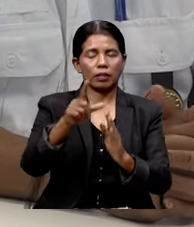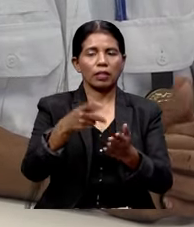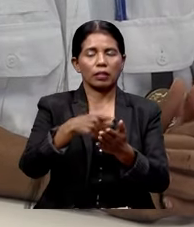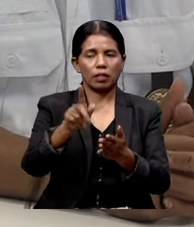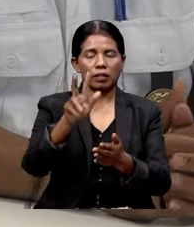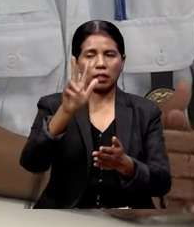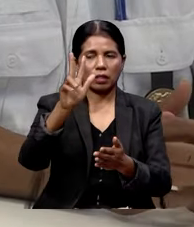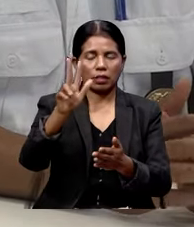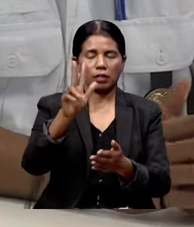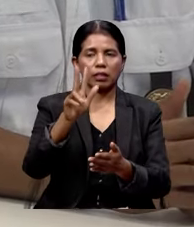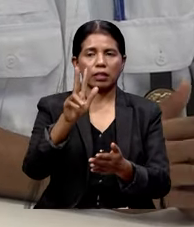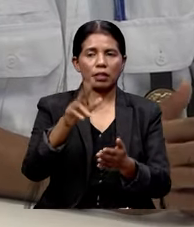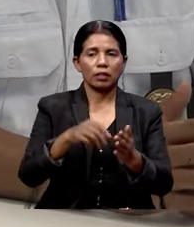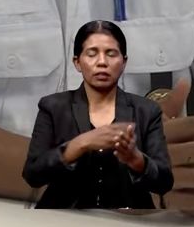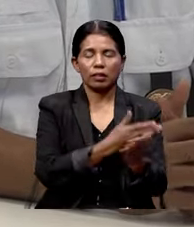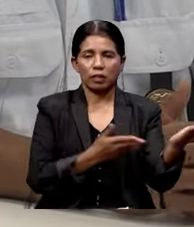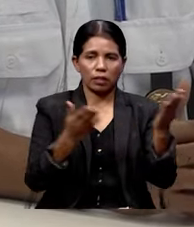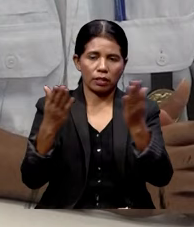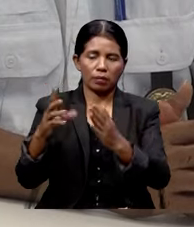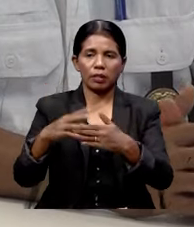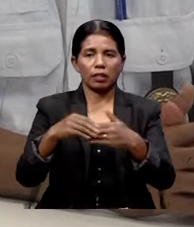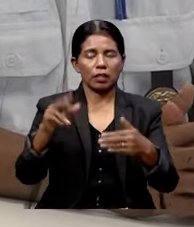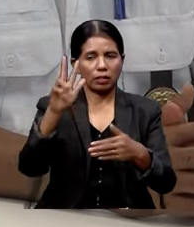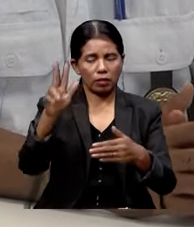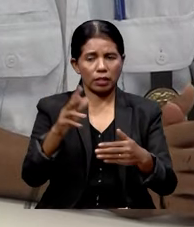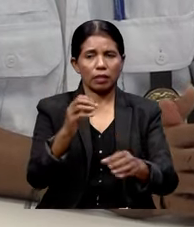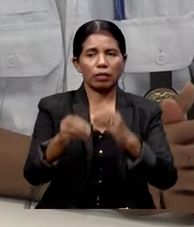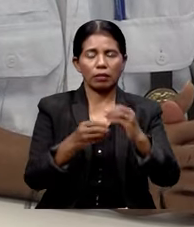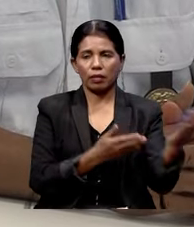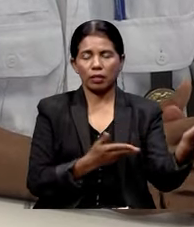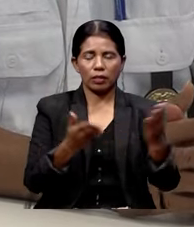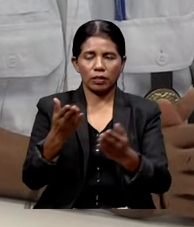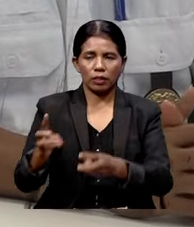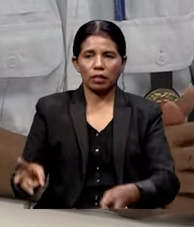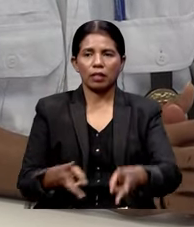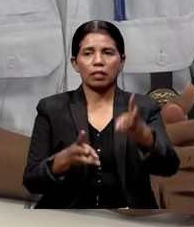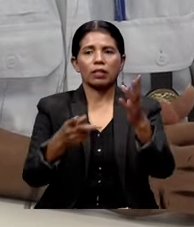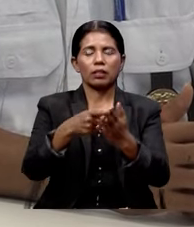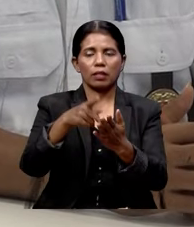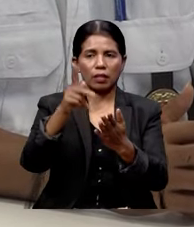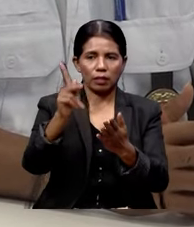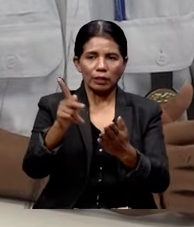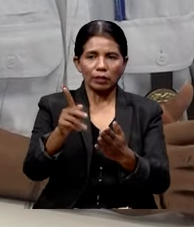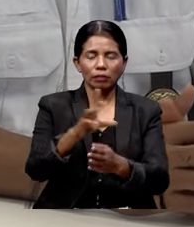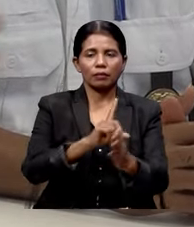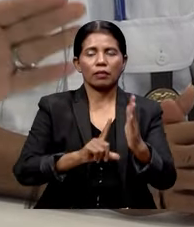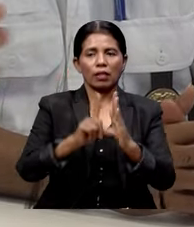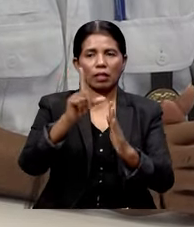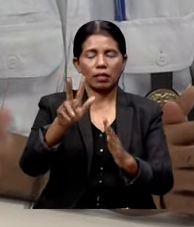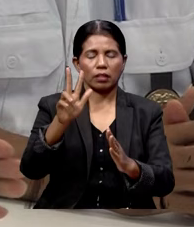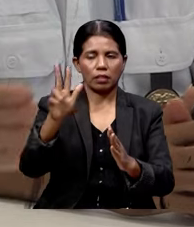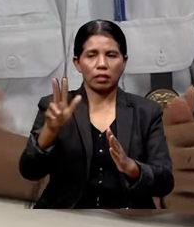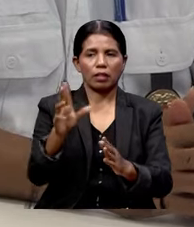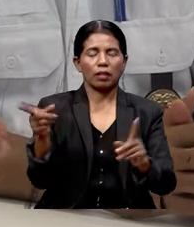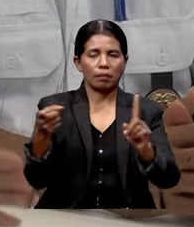Né? Significa que se a importa o se dalan legal, se a selo cada litro $3,